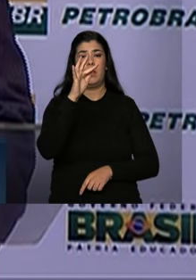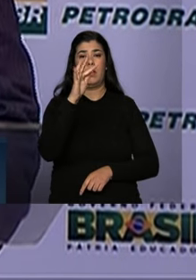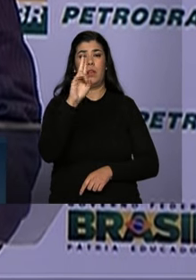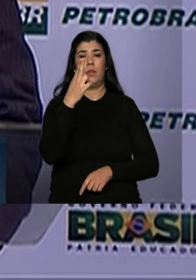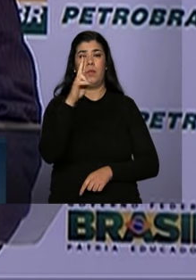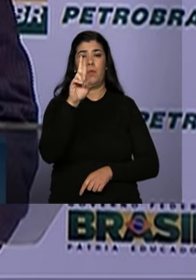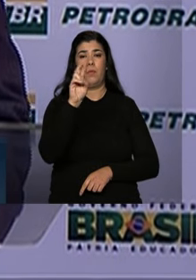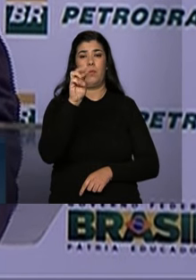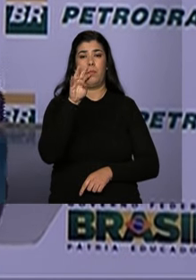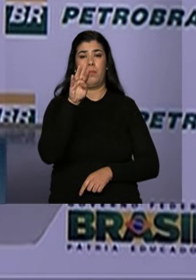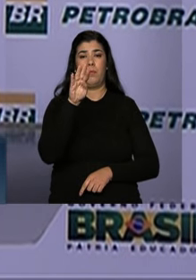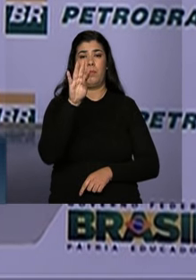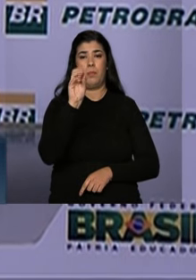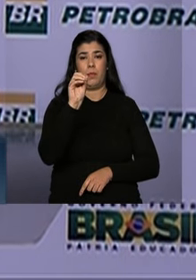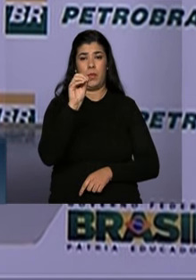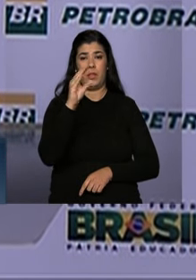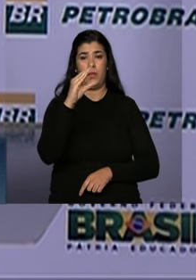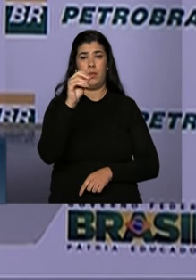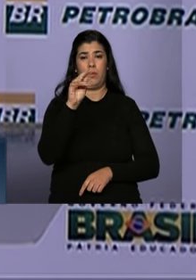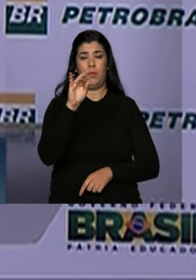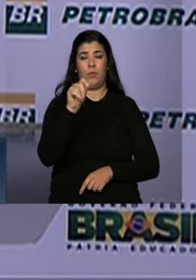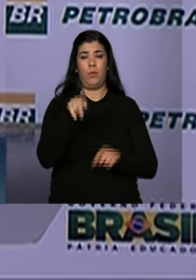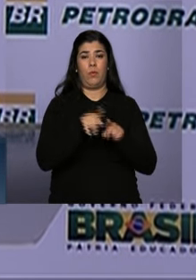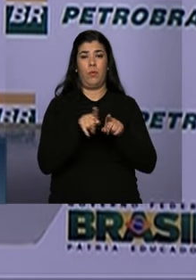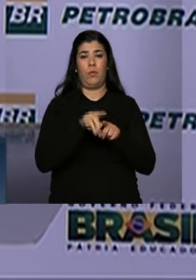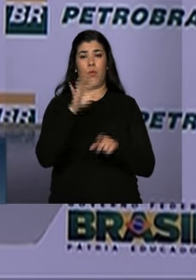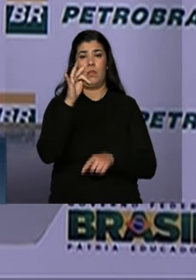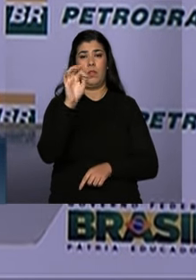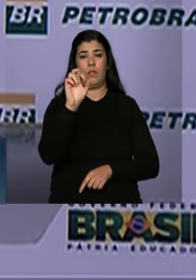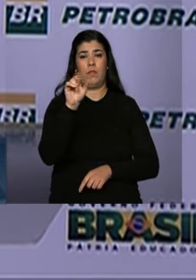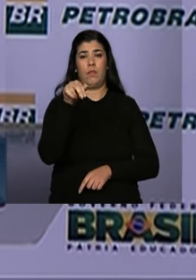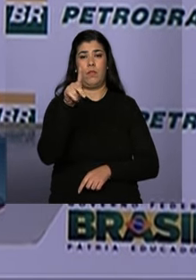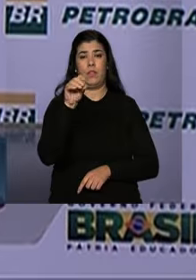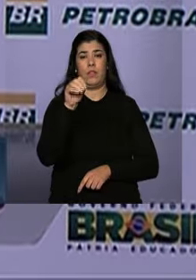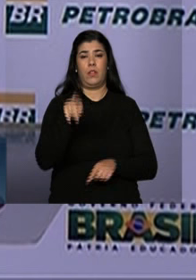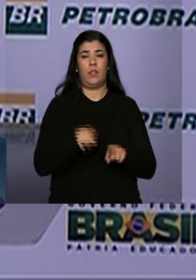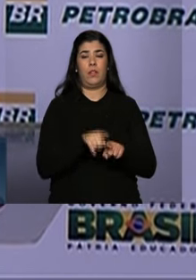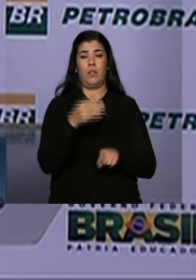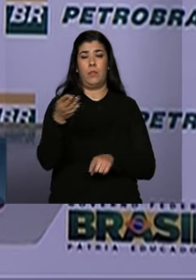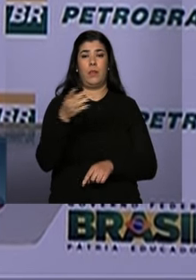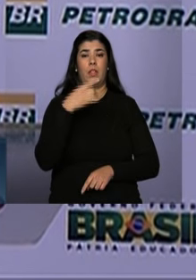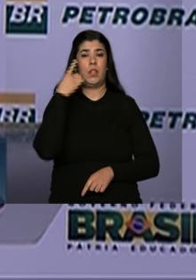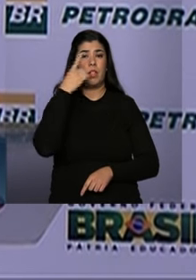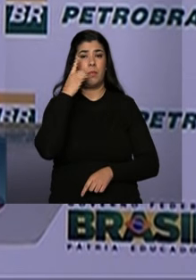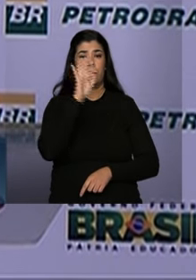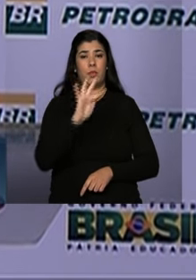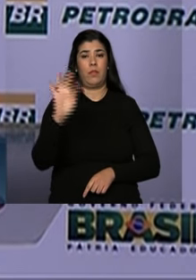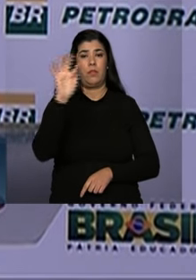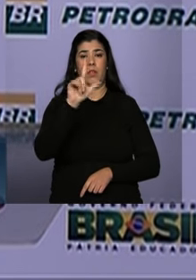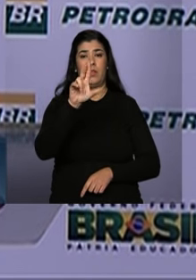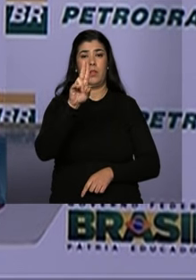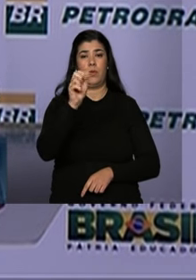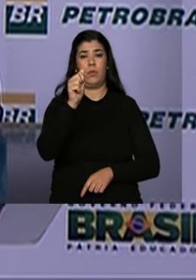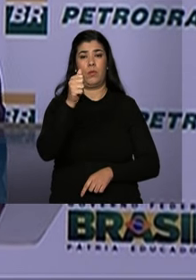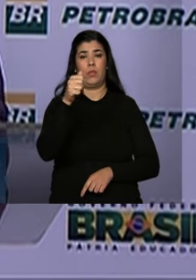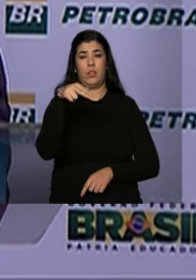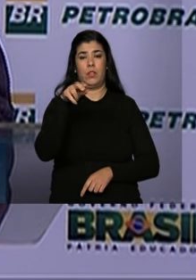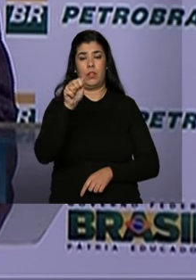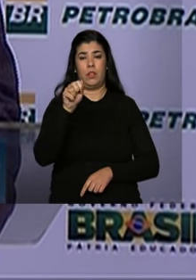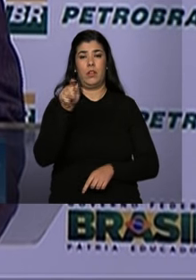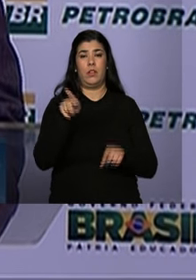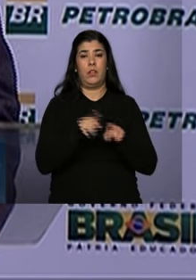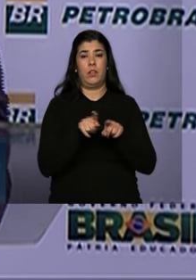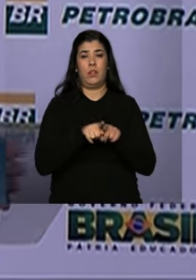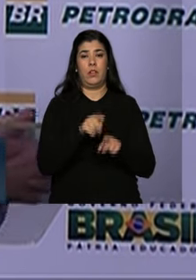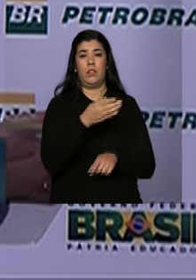Costa, senhores deputados federais Luciana Santos e Silvio Costa,